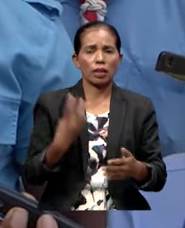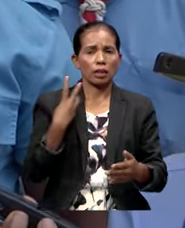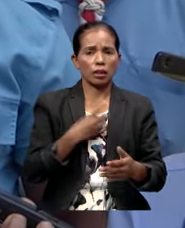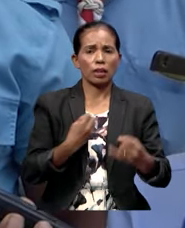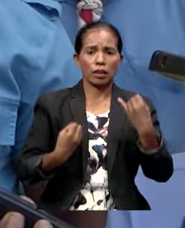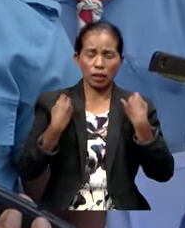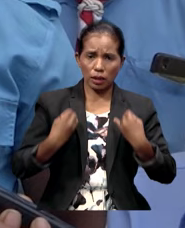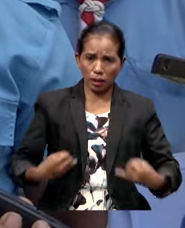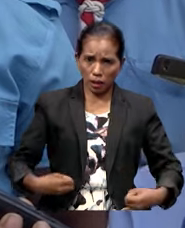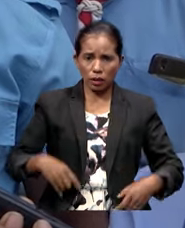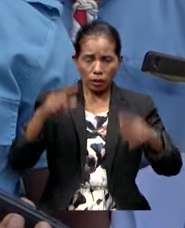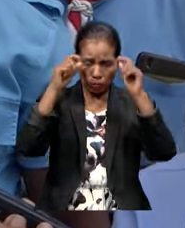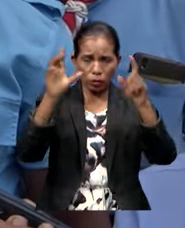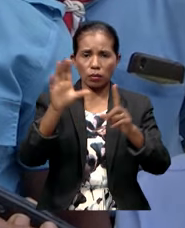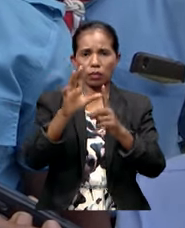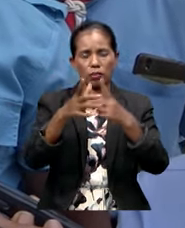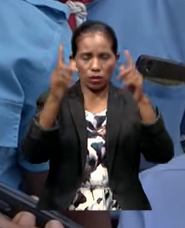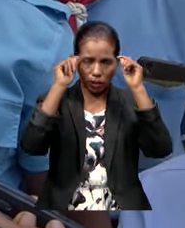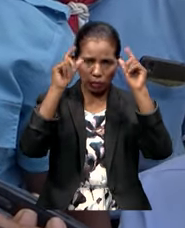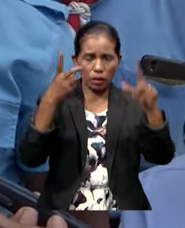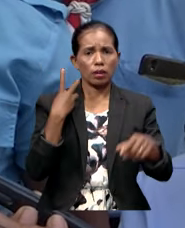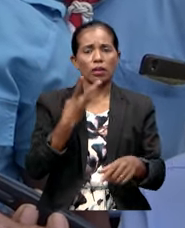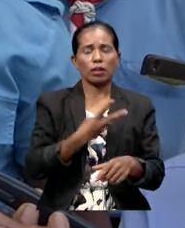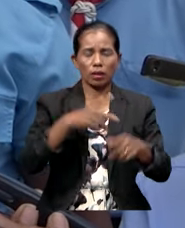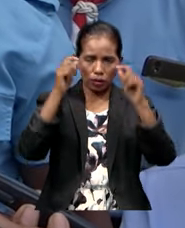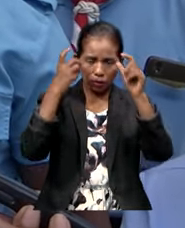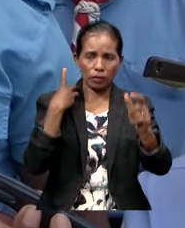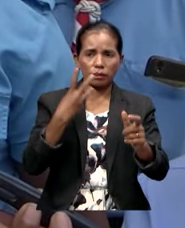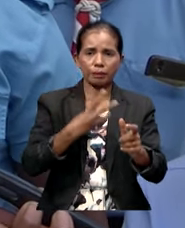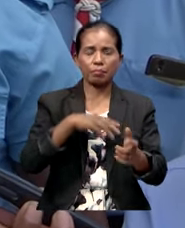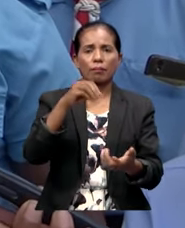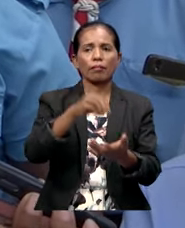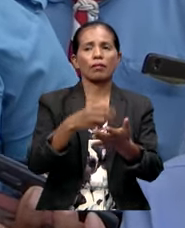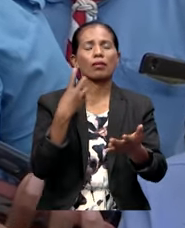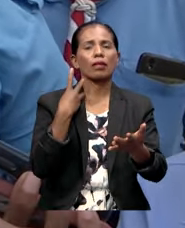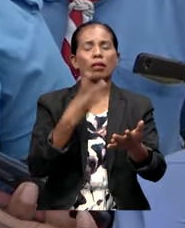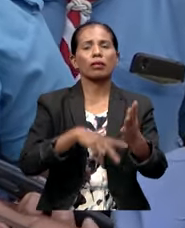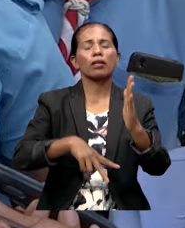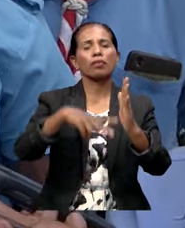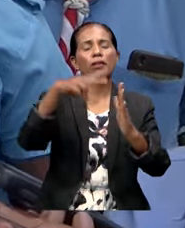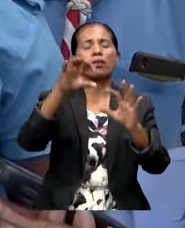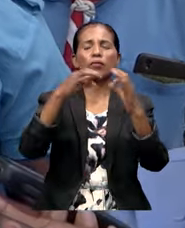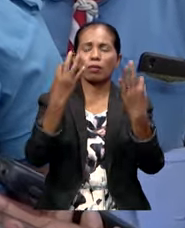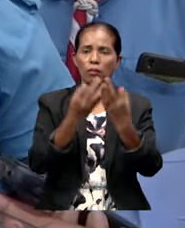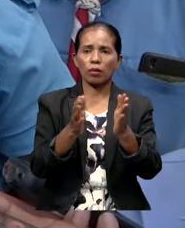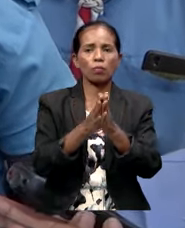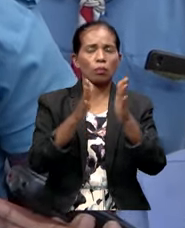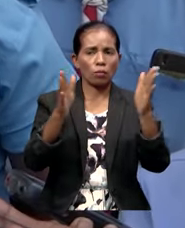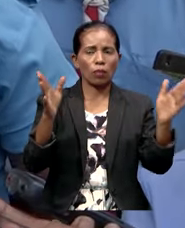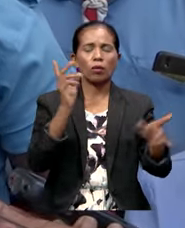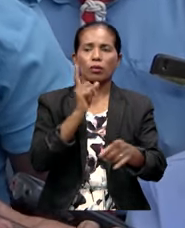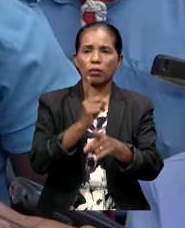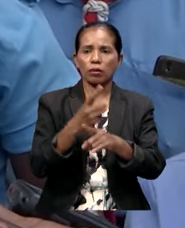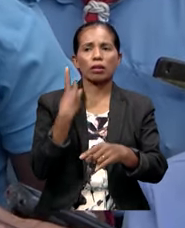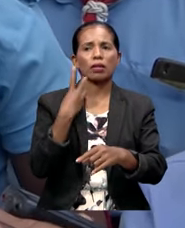nudar cultura timornian ita Timor ne ita tanas buat ita tenia valor familia ne buat los